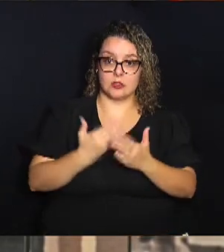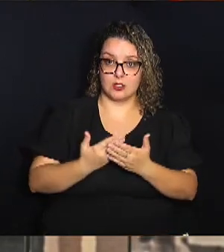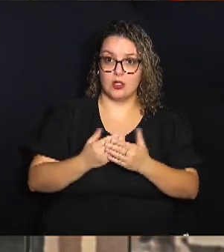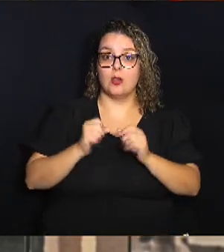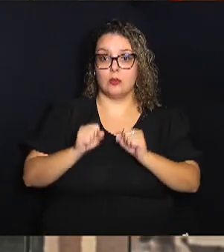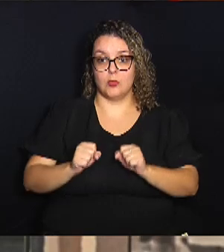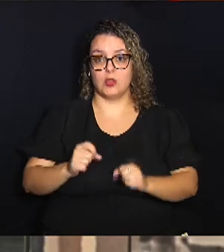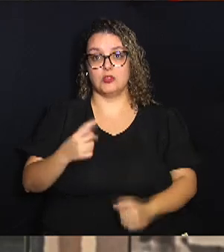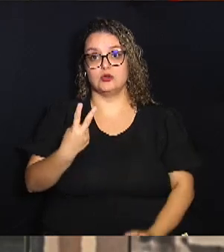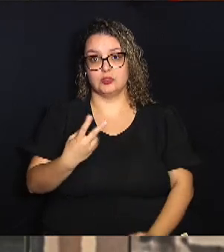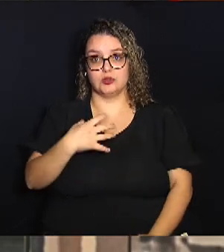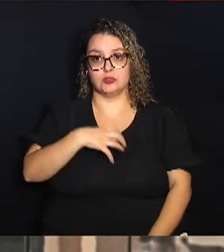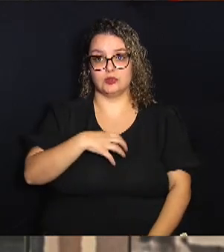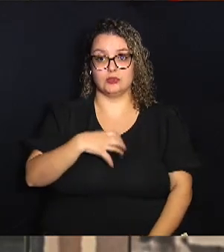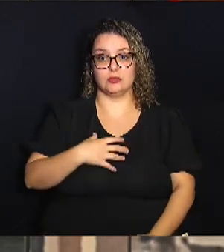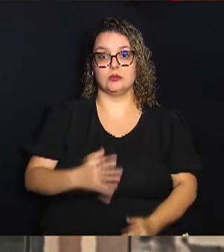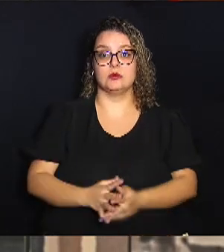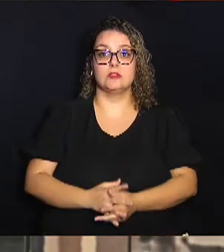de duas formas,